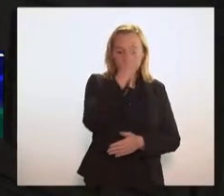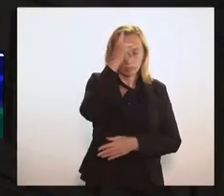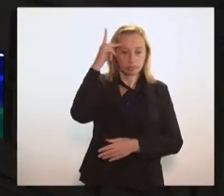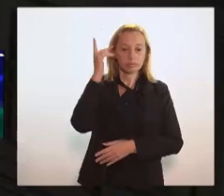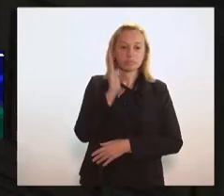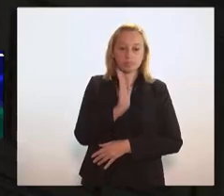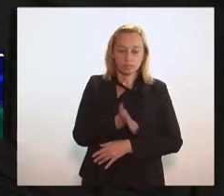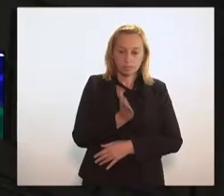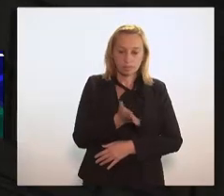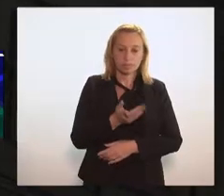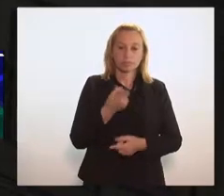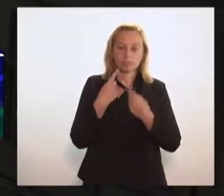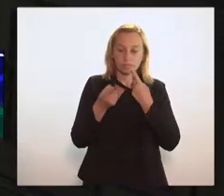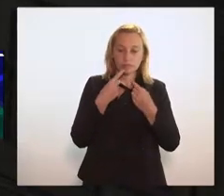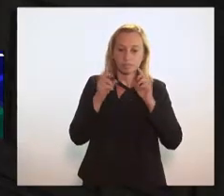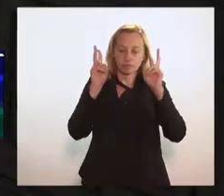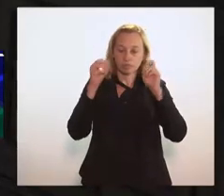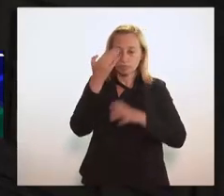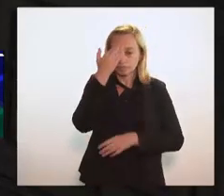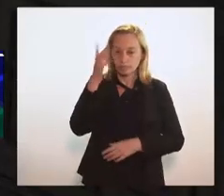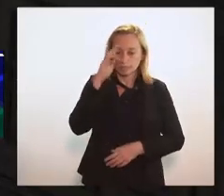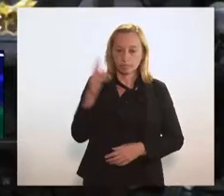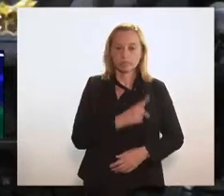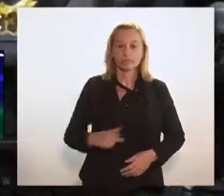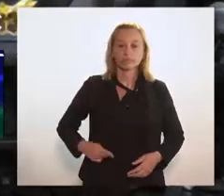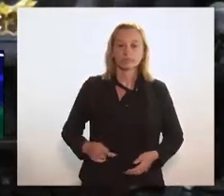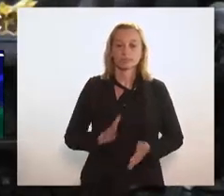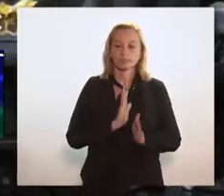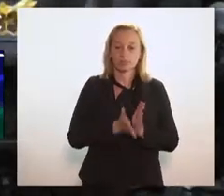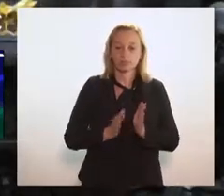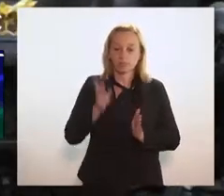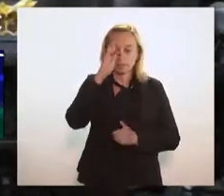já debatem o tema. Muito obrigada, senhor presidente. Questão de ordem,